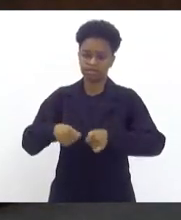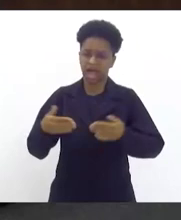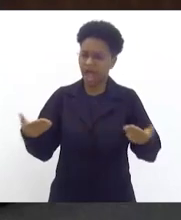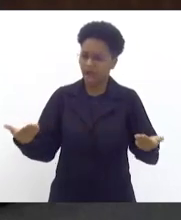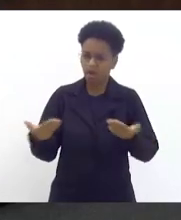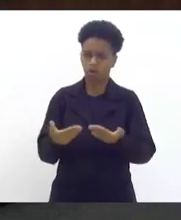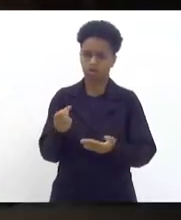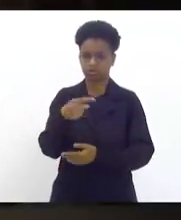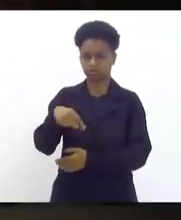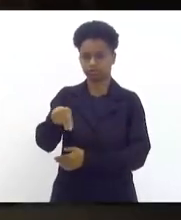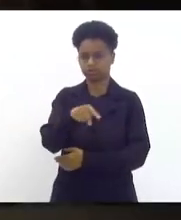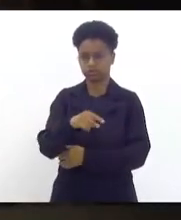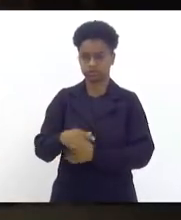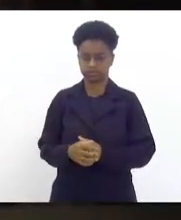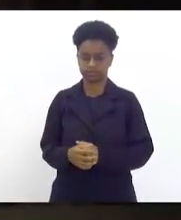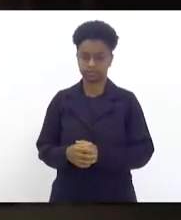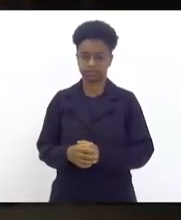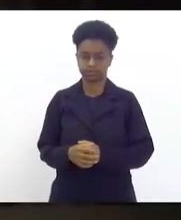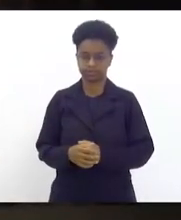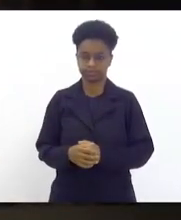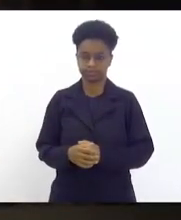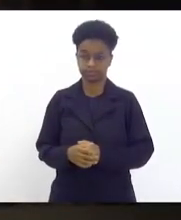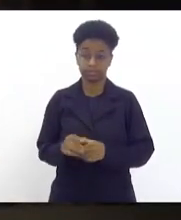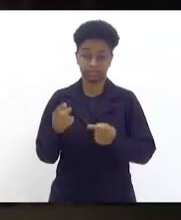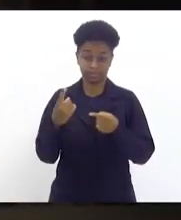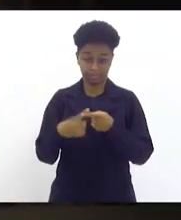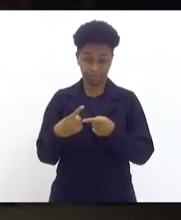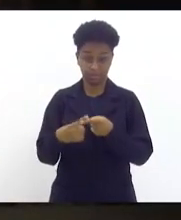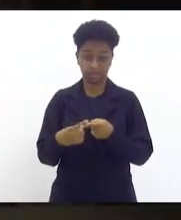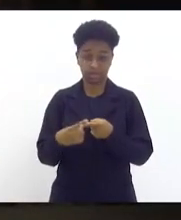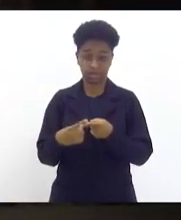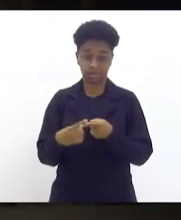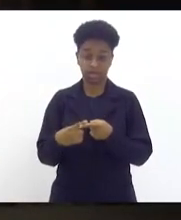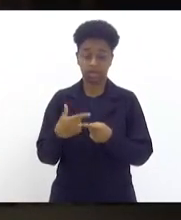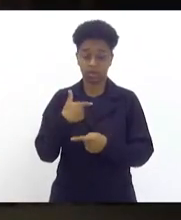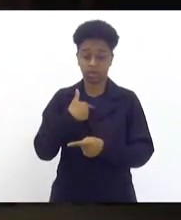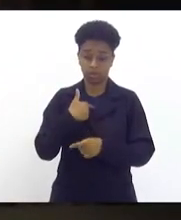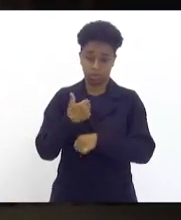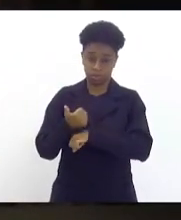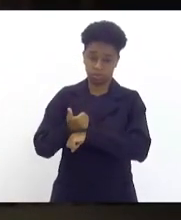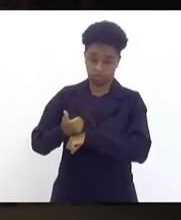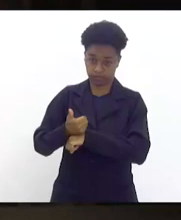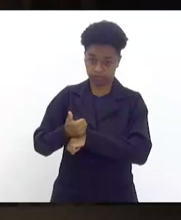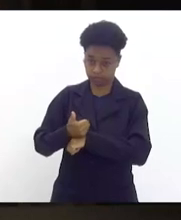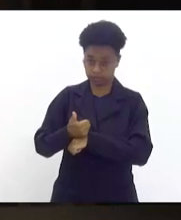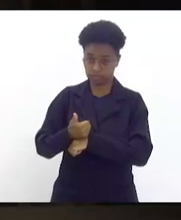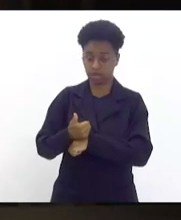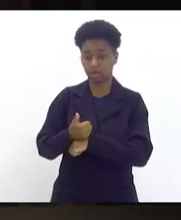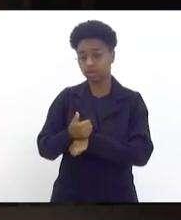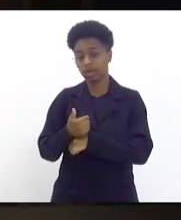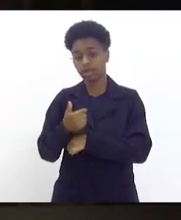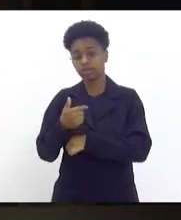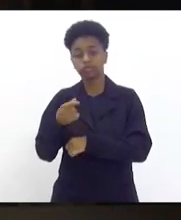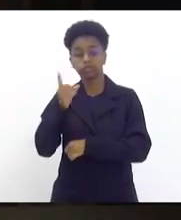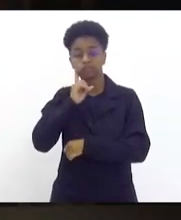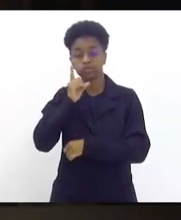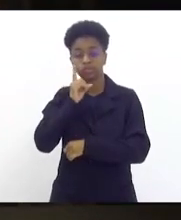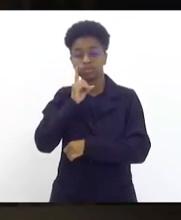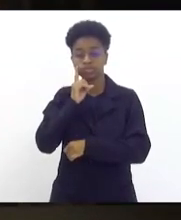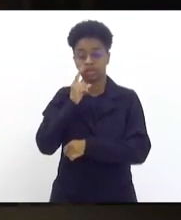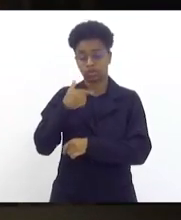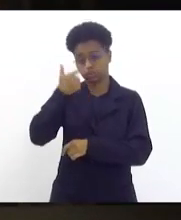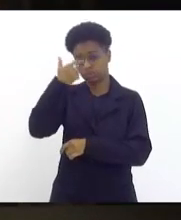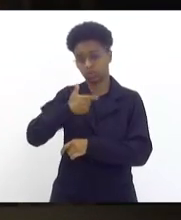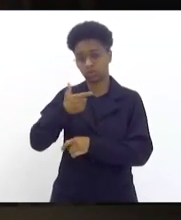de vocês porque como sindica profissional a cada dia mais e mais nos grupos de